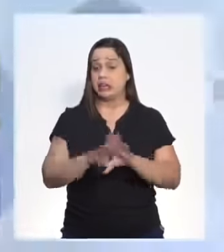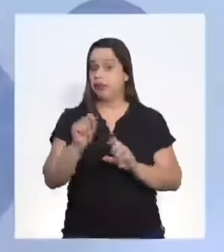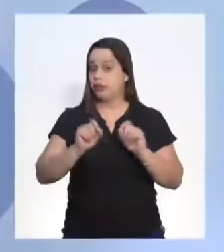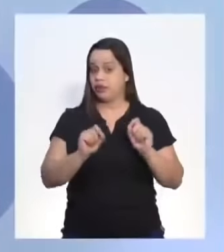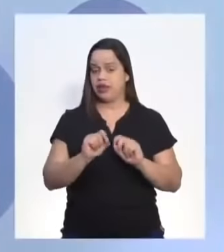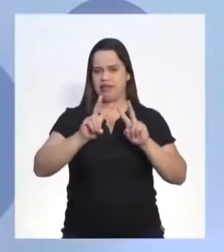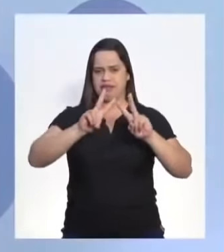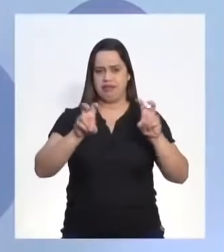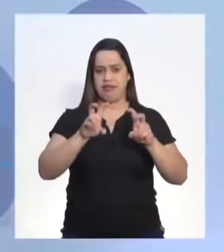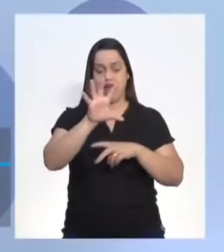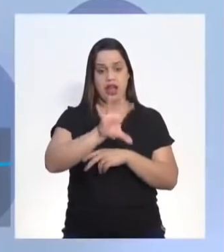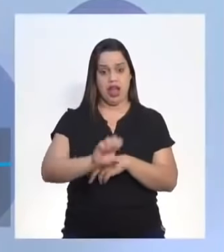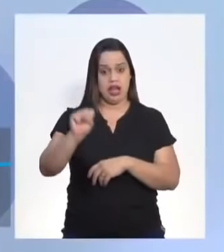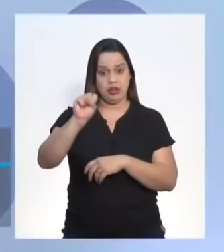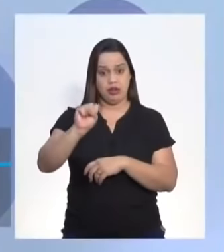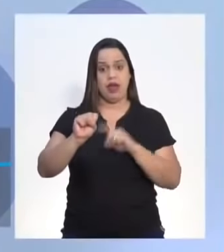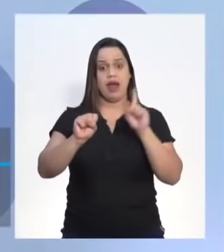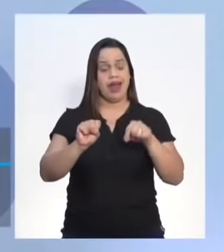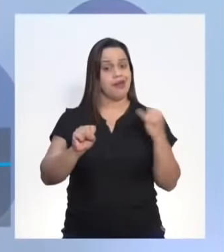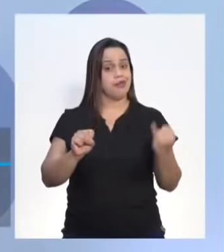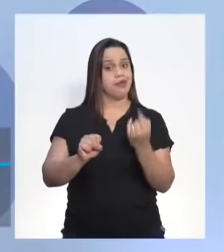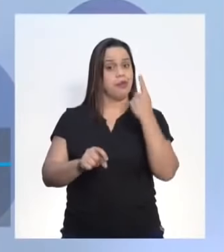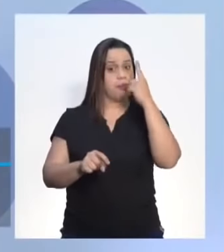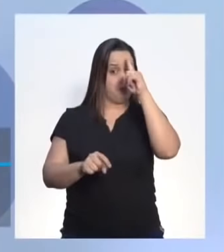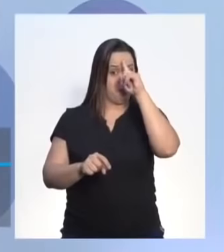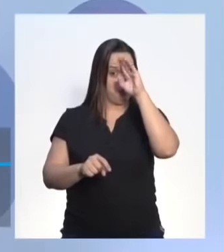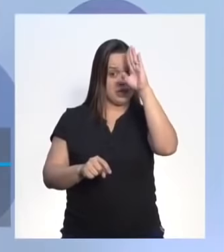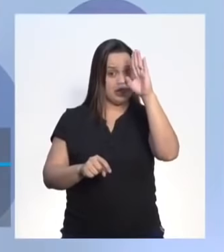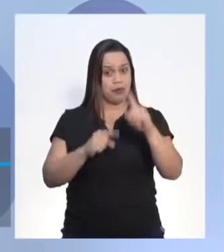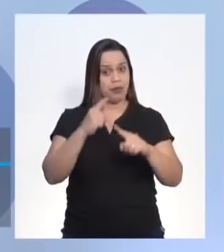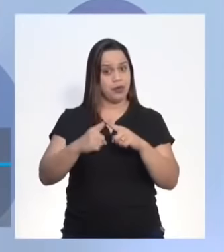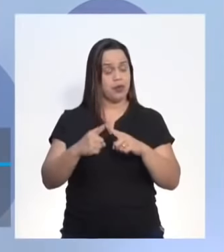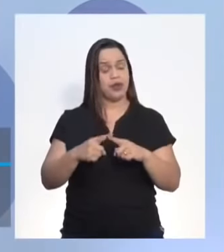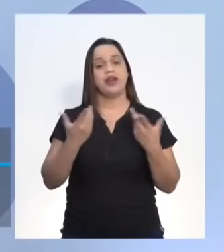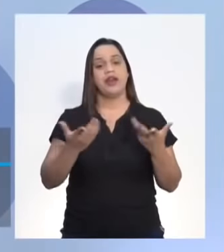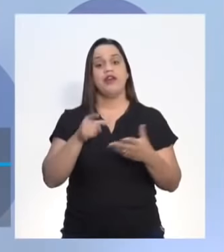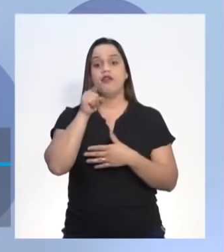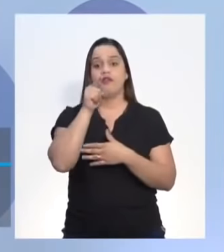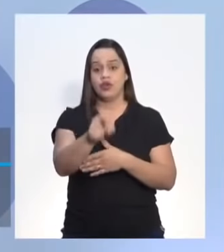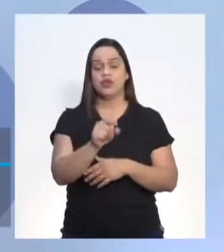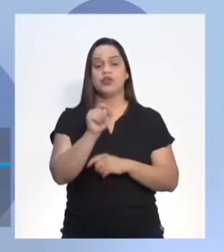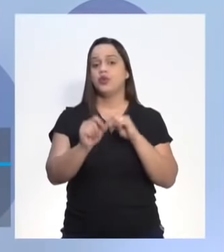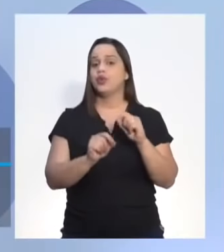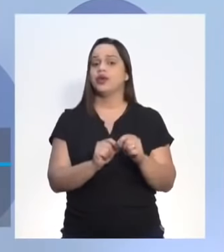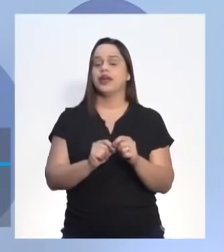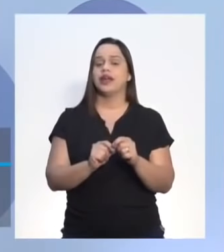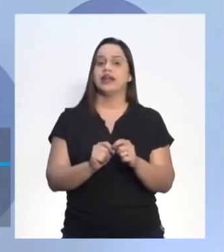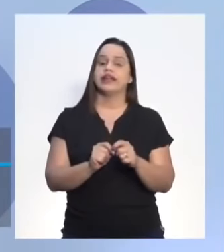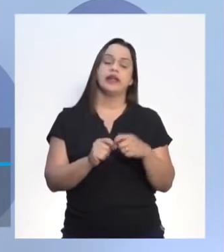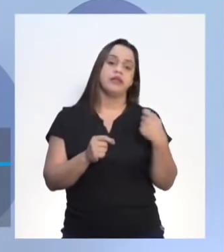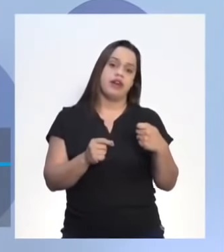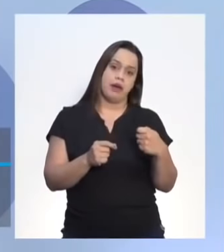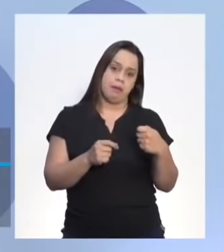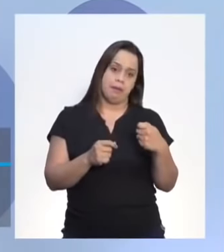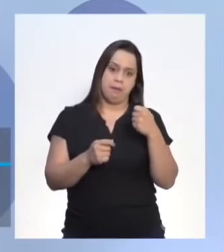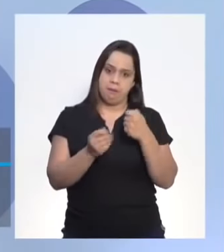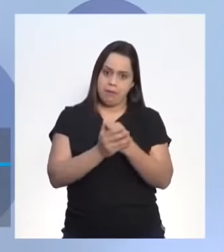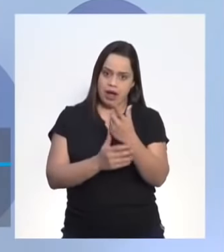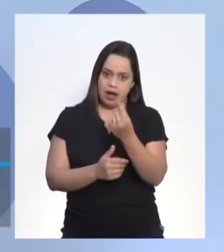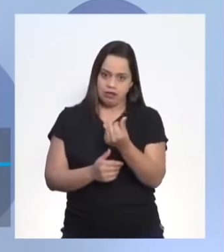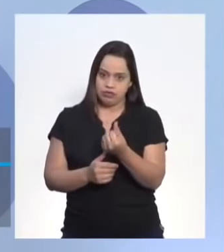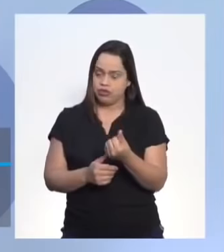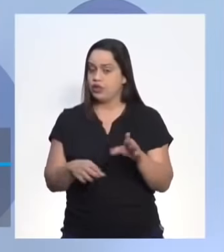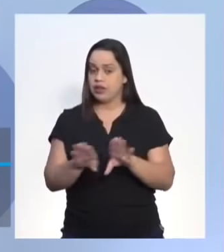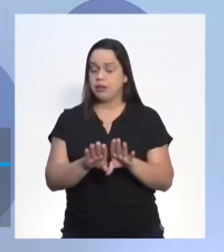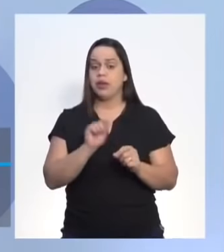é muito importante aí, principalmente para você, que caso esteja pagando em dinheiro aí, e a